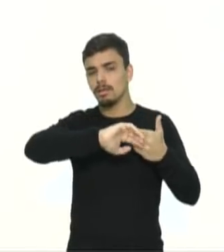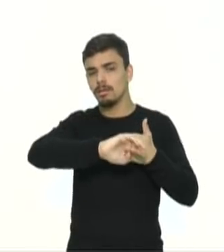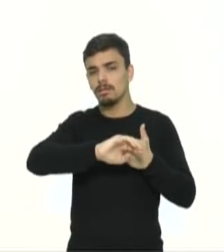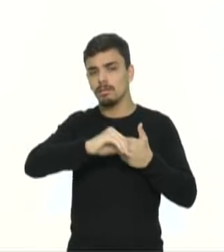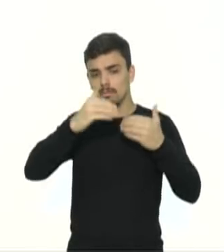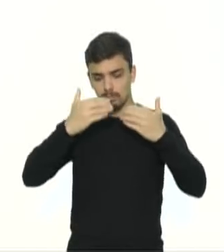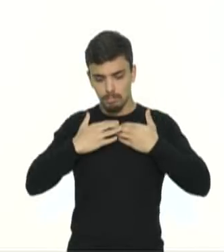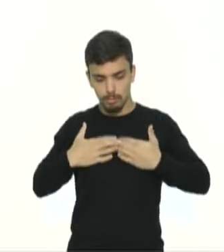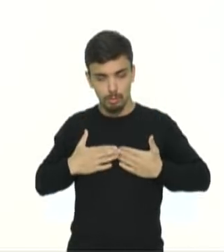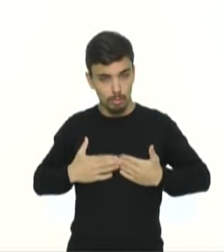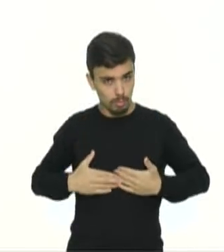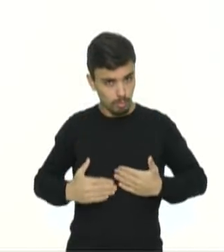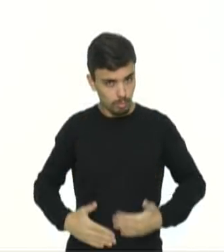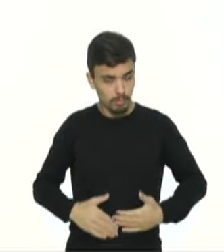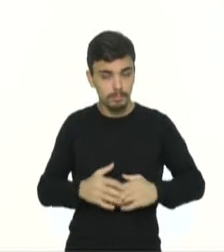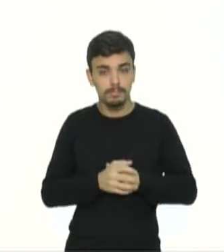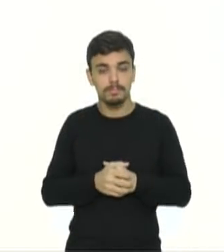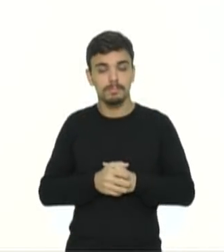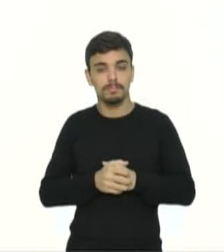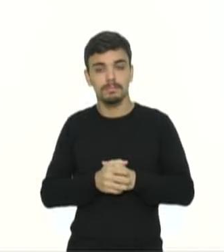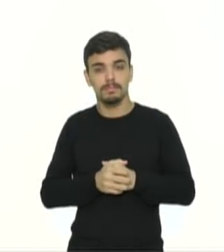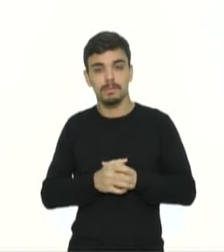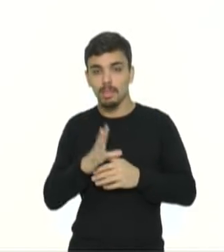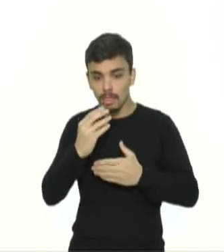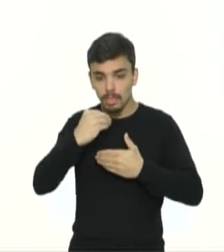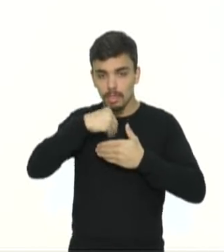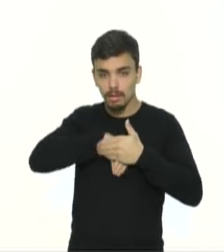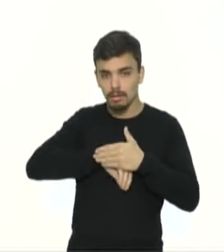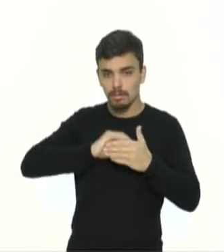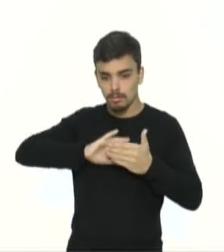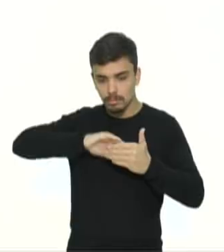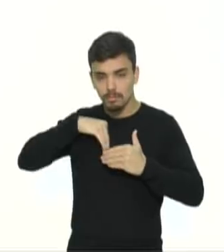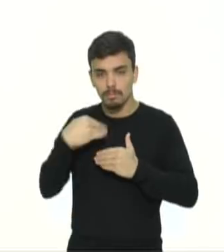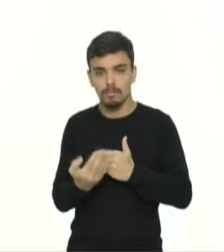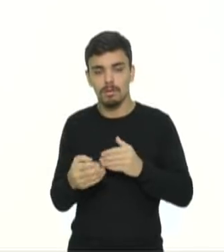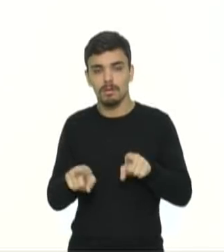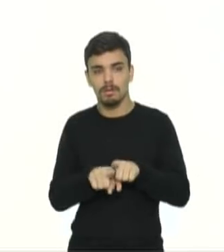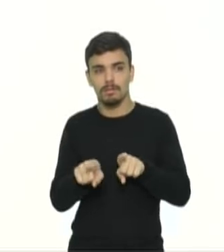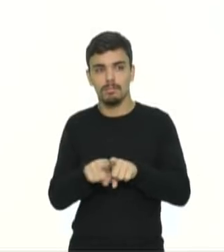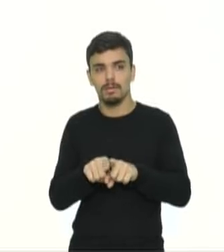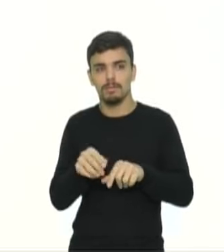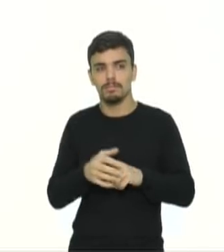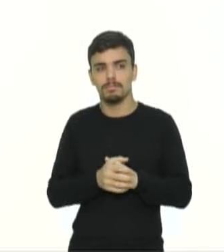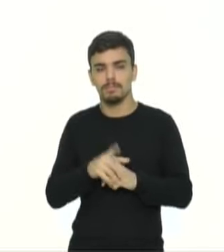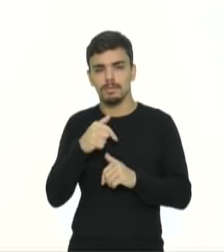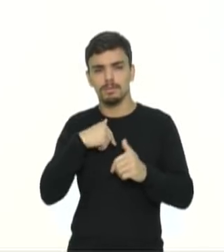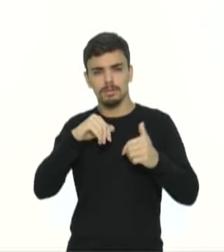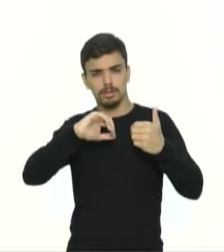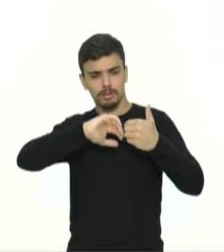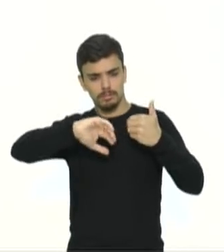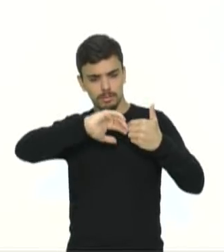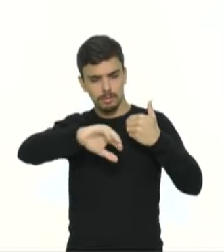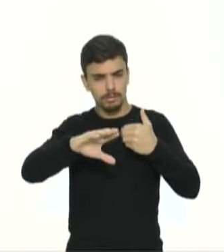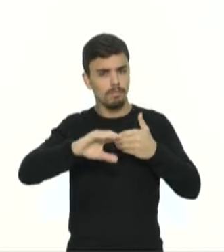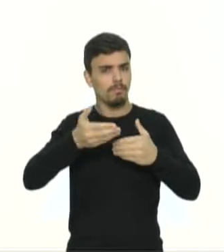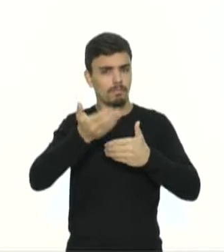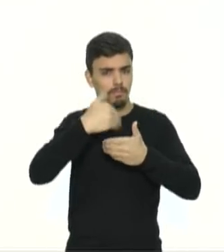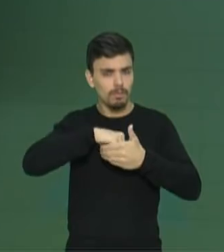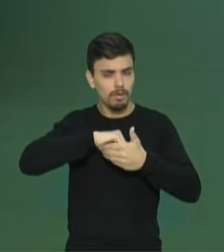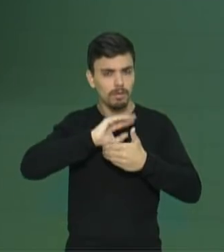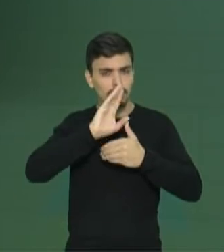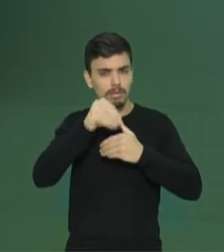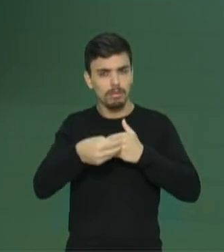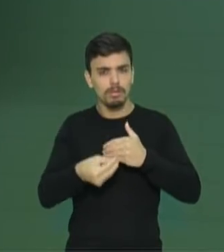em partes. A segmentação interna e externa dos anelídeos. Lembra que eles eram divididos por fora e por dentro? Como ela é